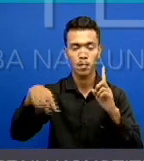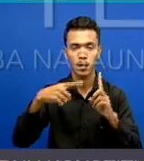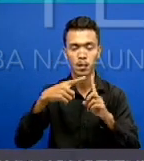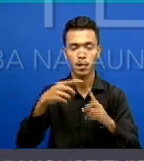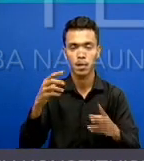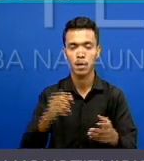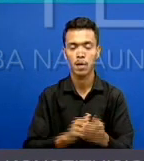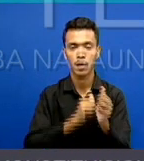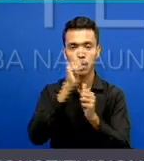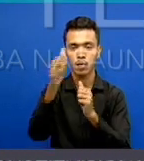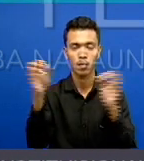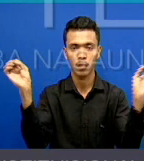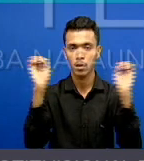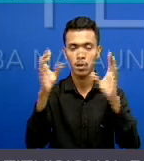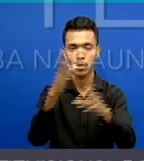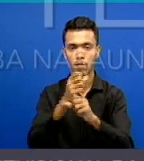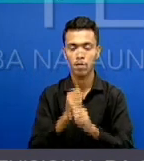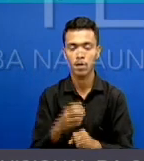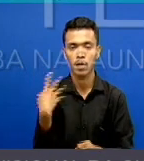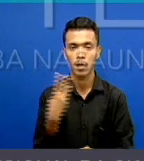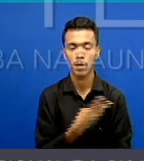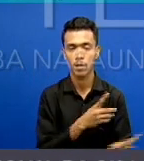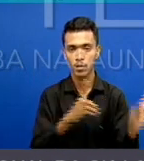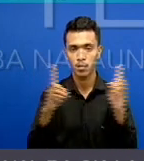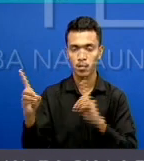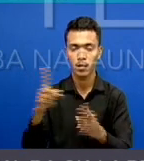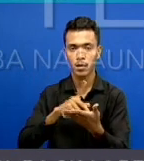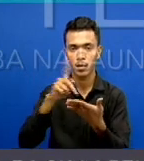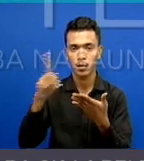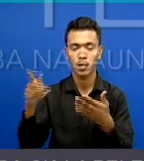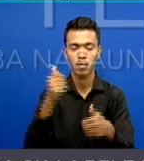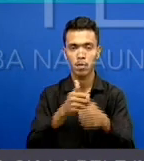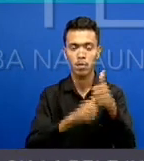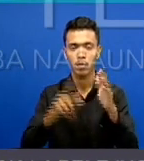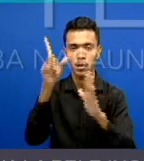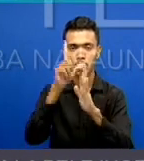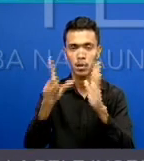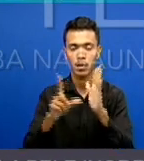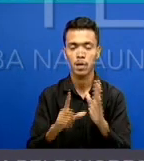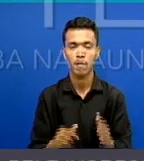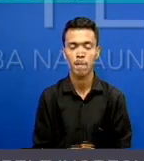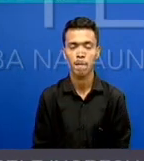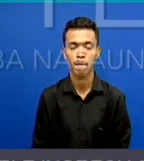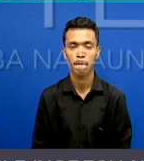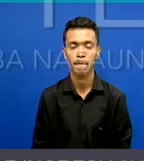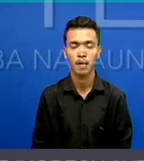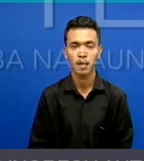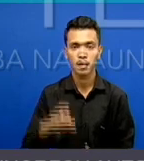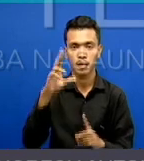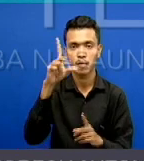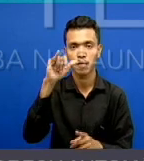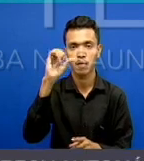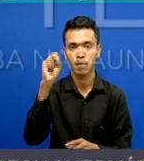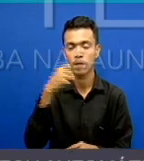durante aviso na maca na ira foto, ami se aplica, oimas neve maca, tuir lei código estrada. Superintendente Assistente Luiz